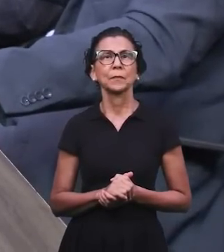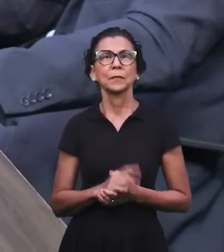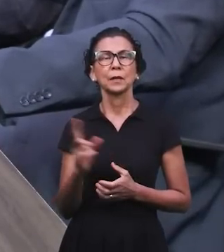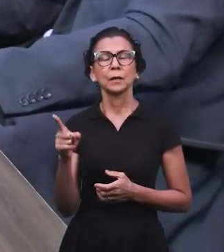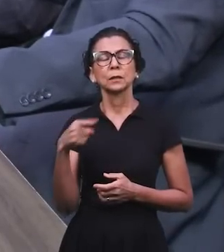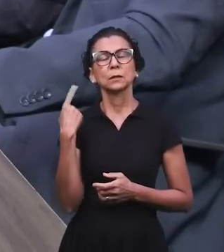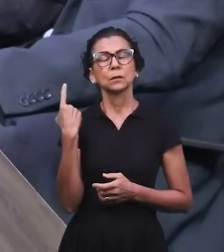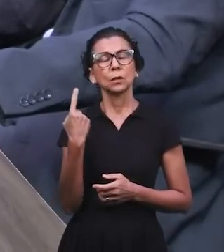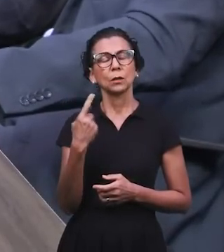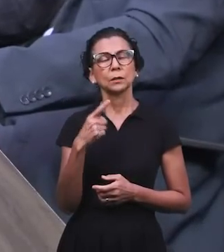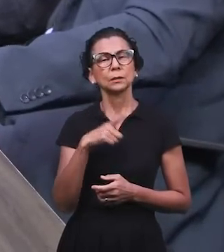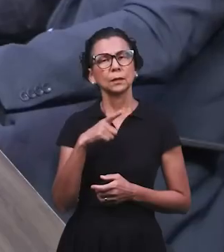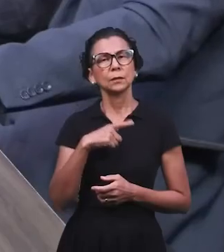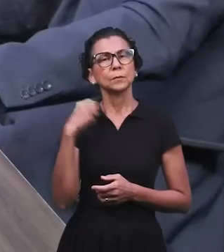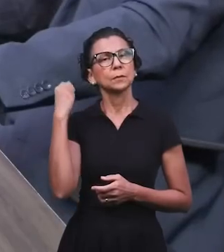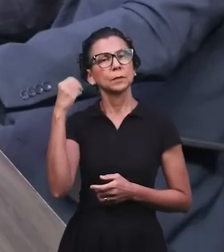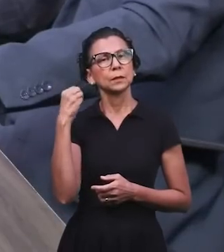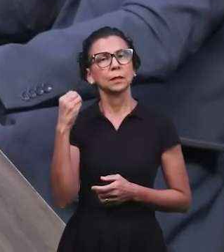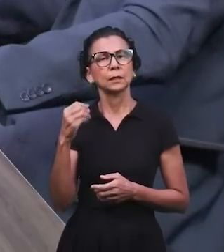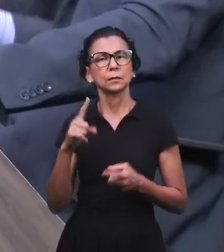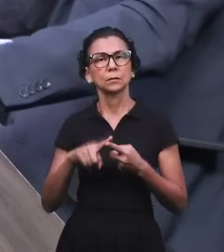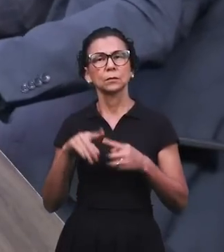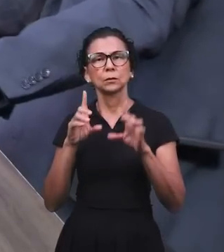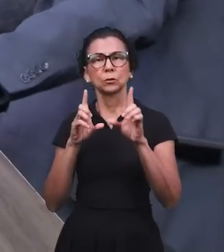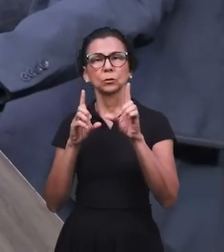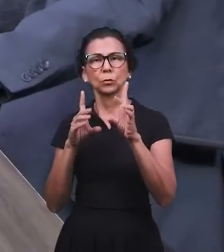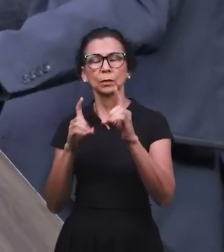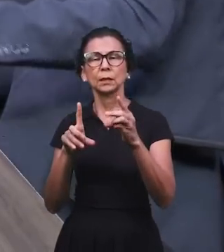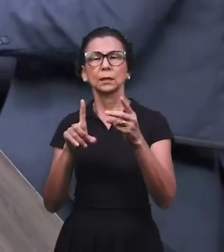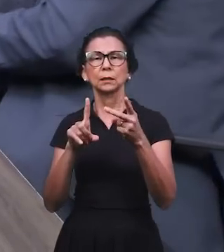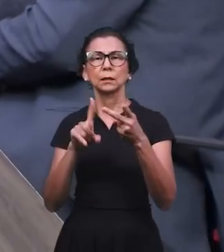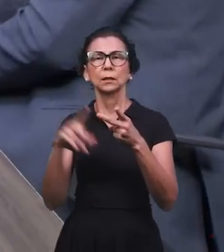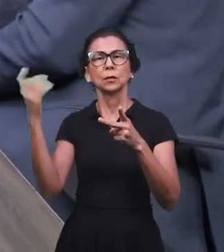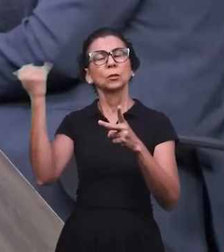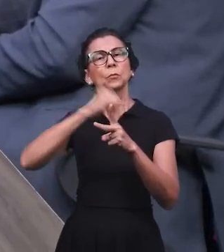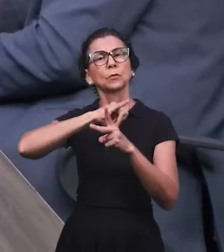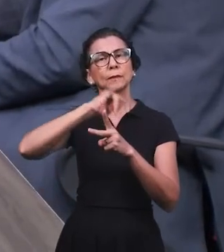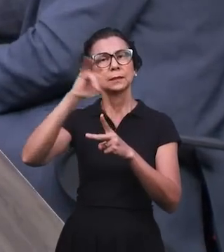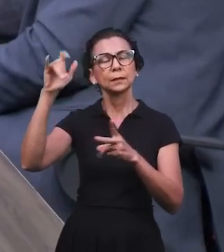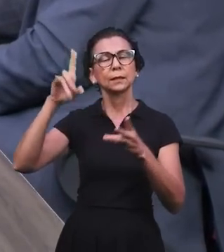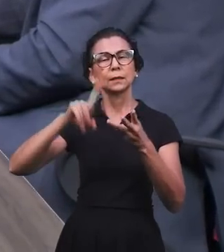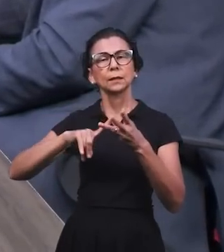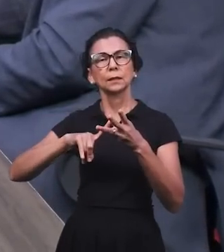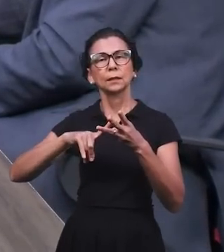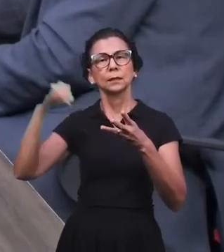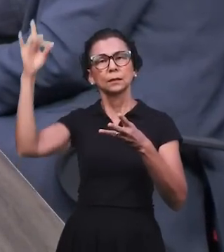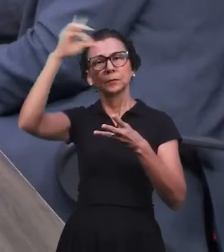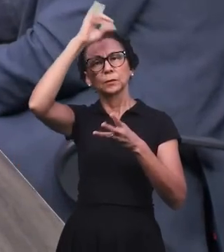profecia, com a ação do Espírito Santo. São essas experiências. Queria que